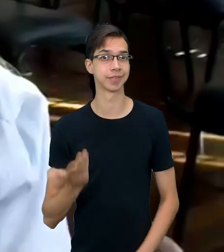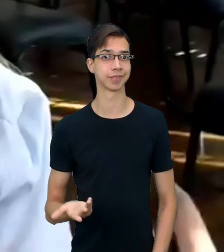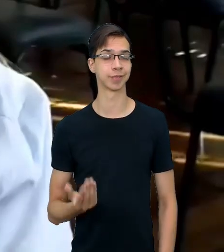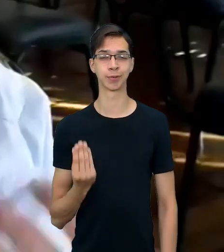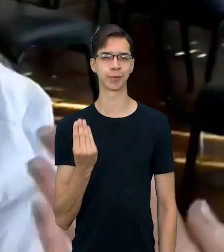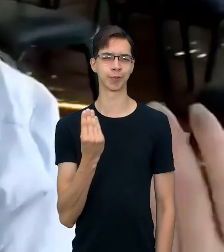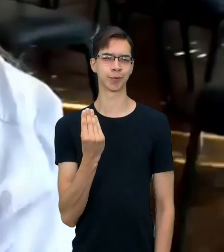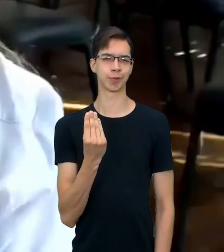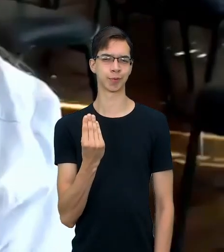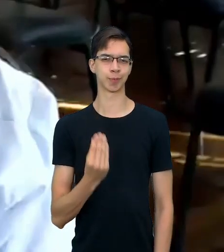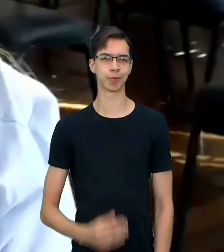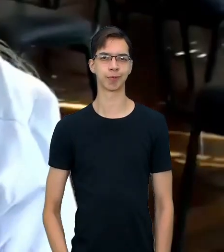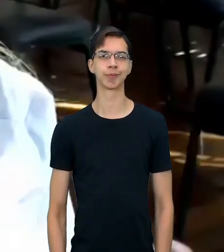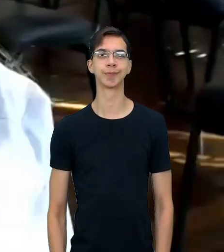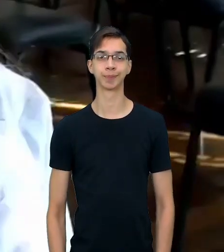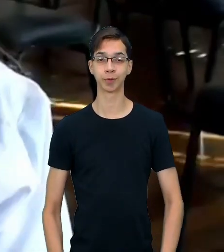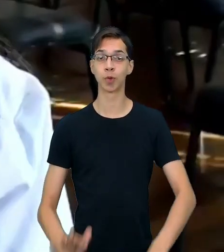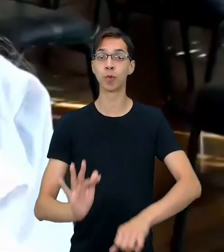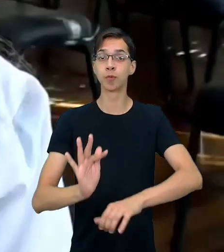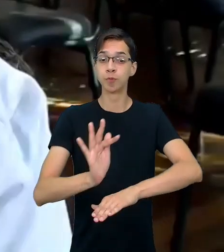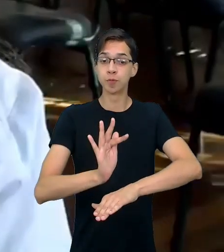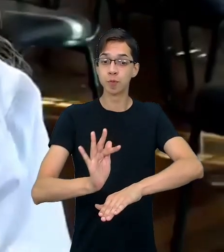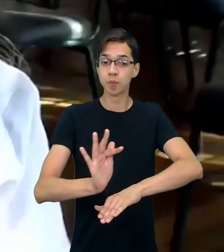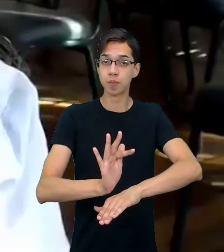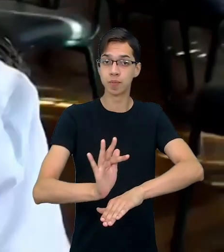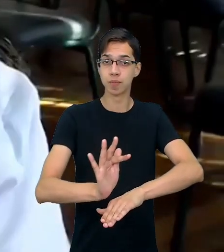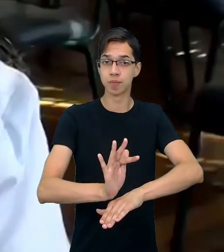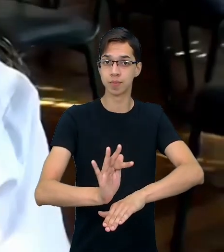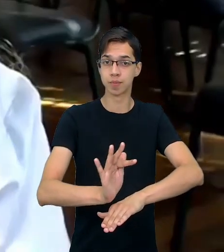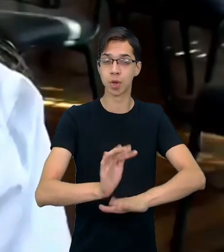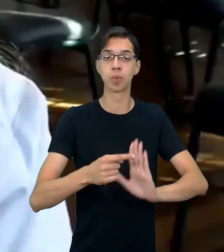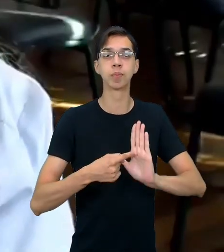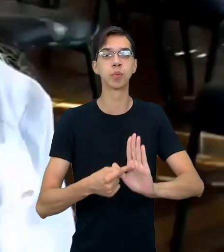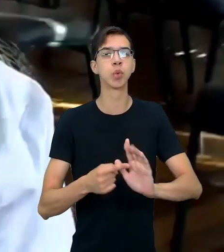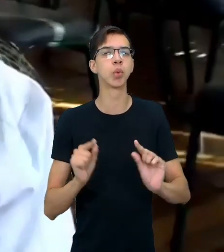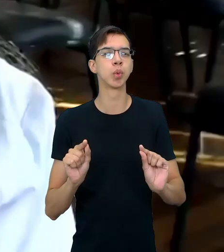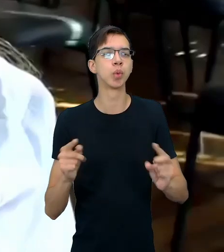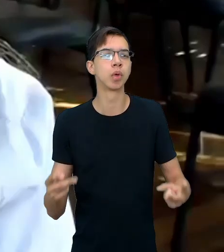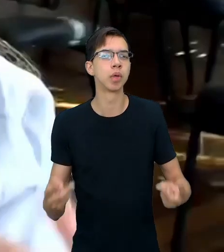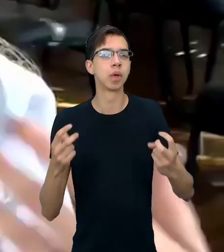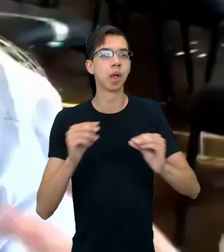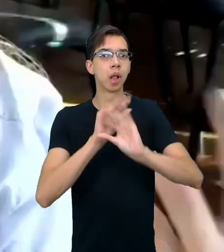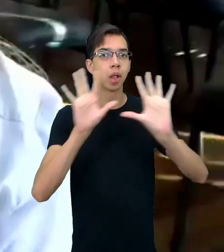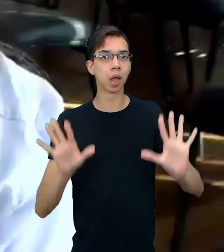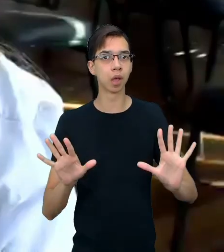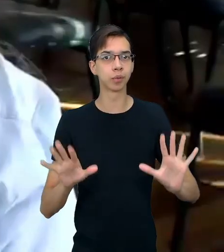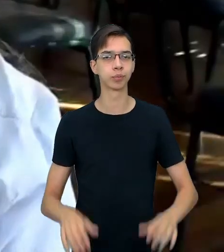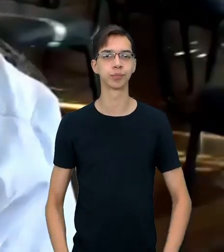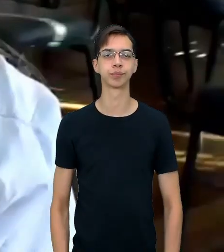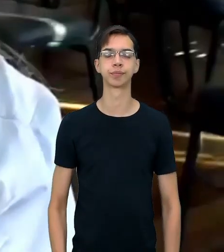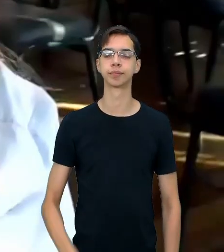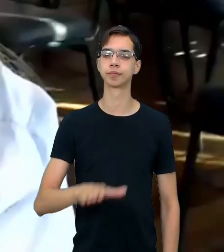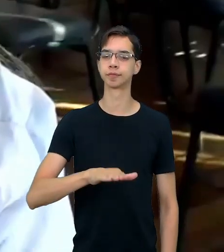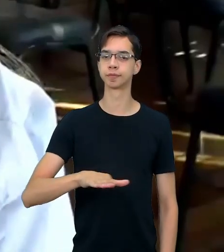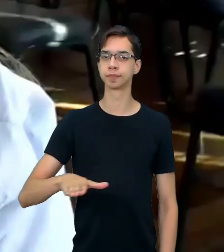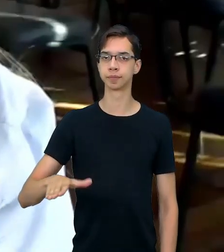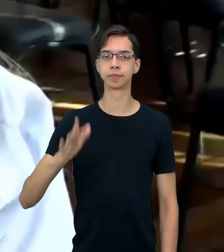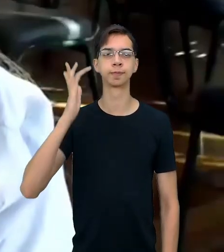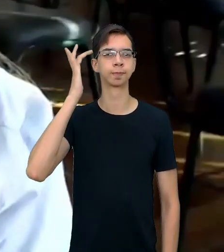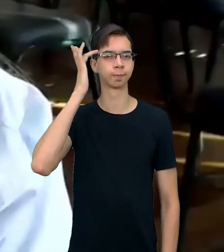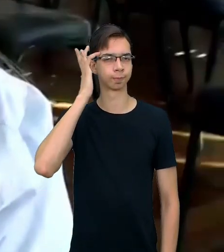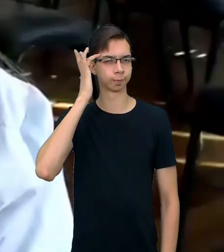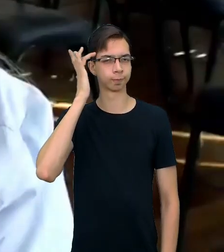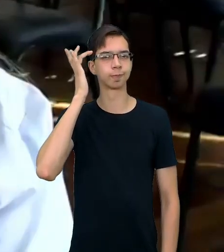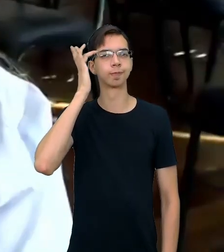de dedução formal, o que ele nos mostra, né? Que a criança ela já apresenta domínio do